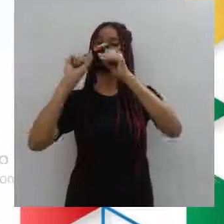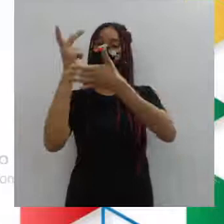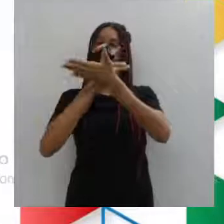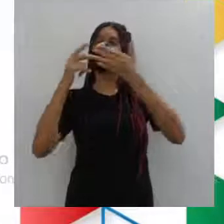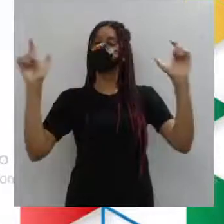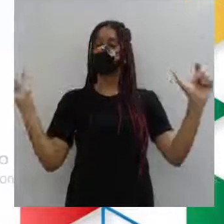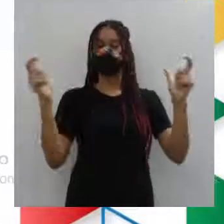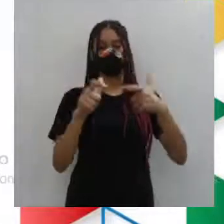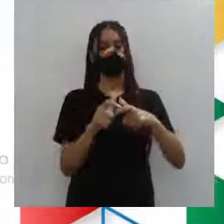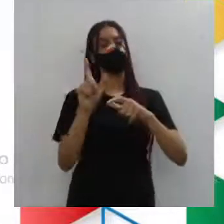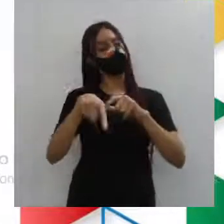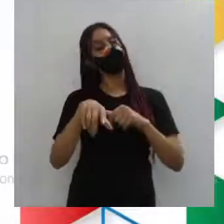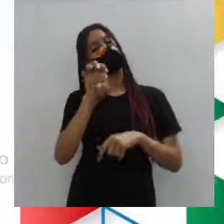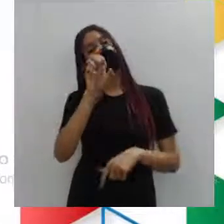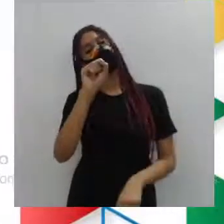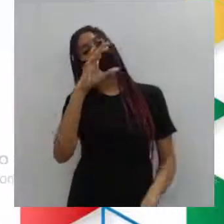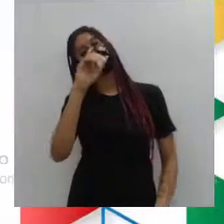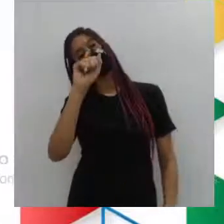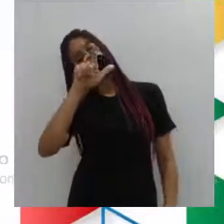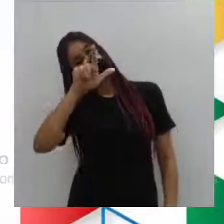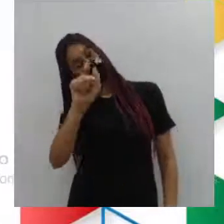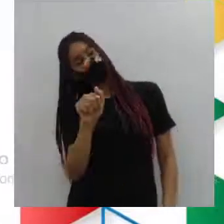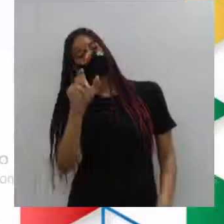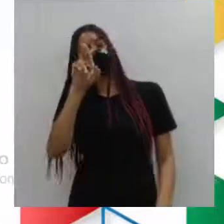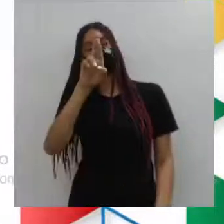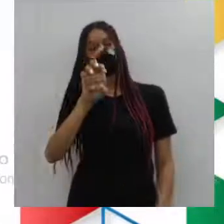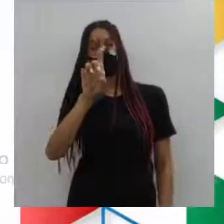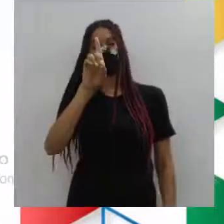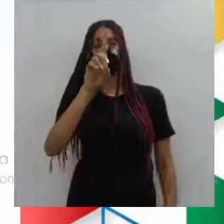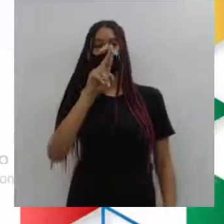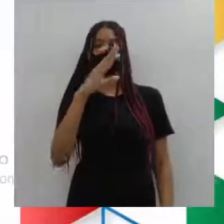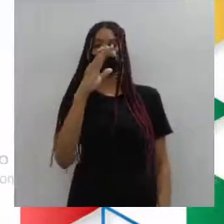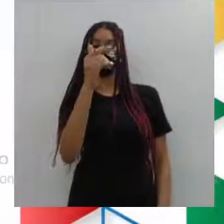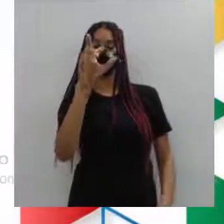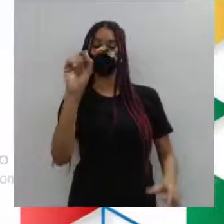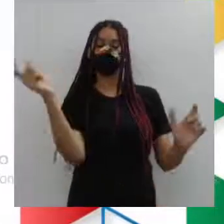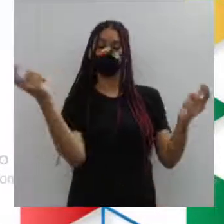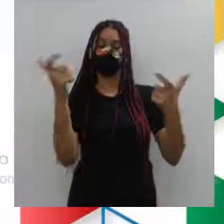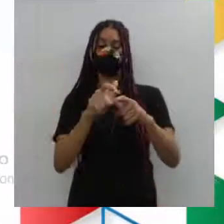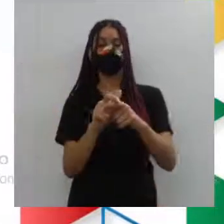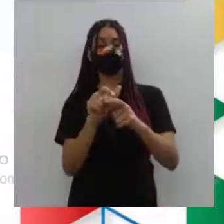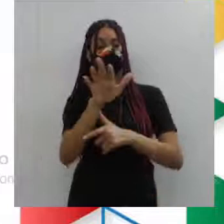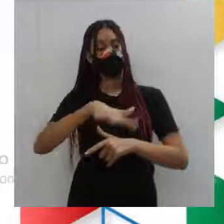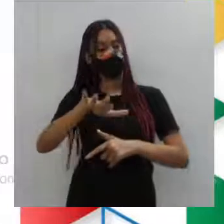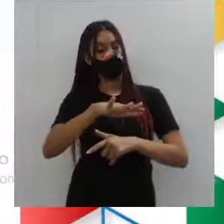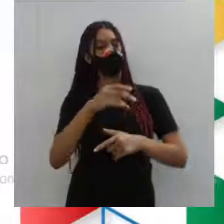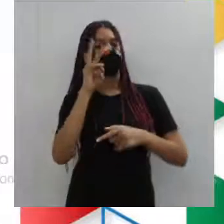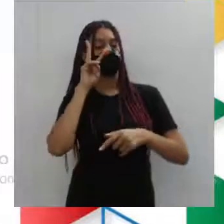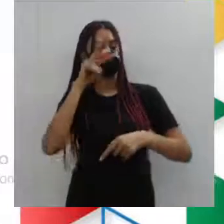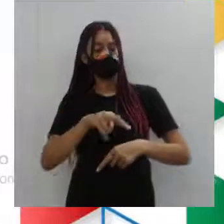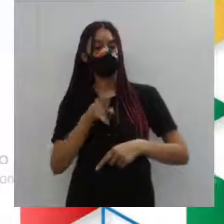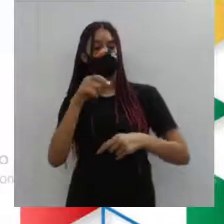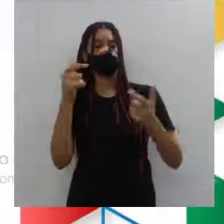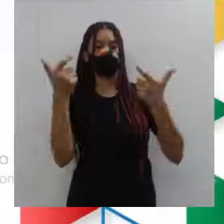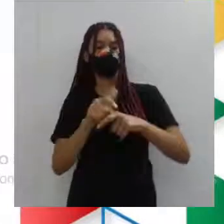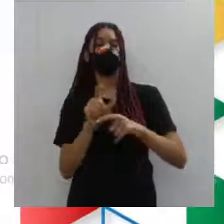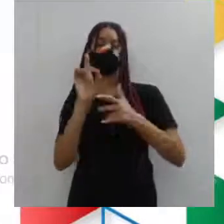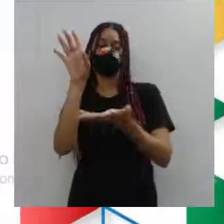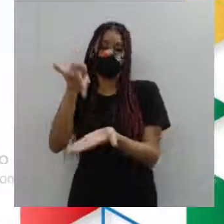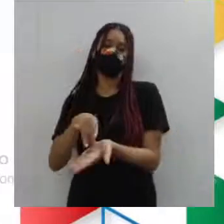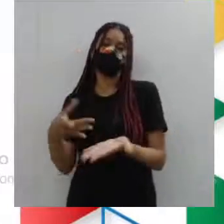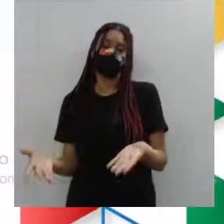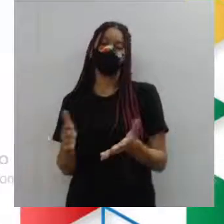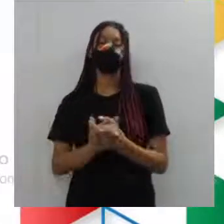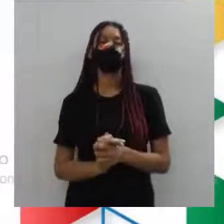desenho. Isso é uma escala de redução, onde o objeto vai ser maior que o desenho, ok? E aí, nesse exemplo, é 1